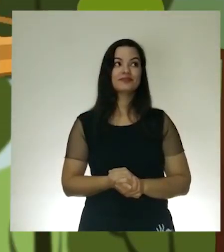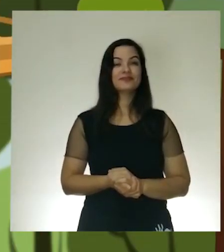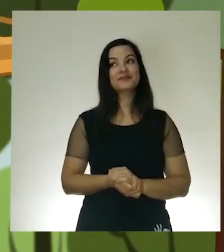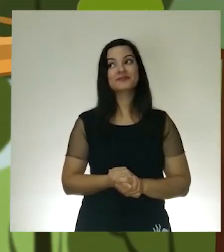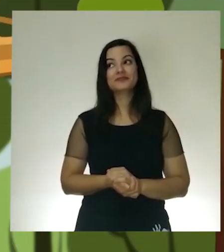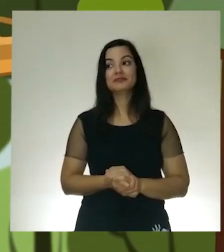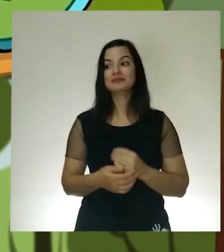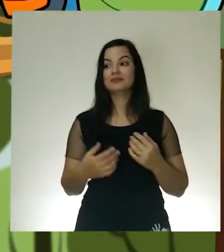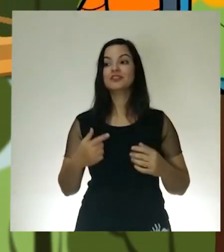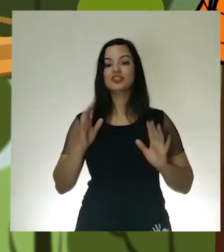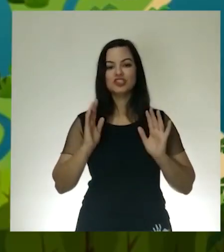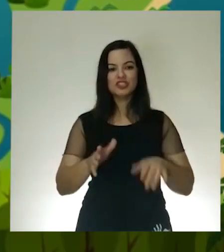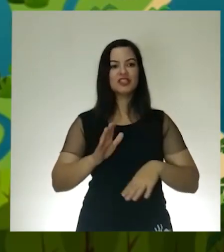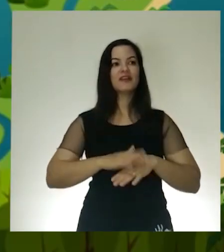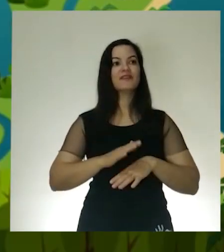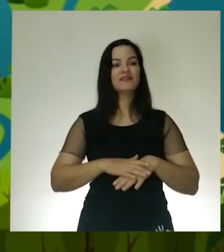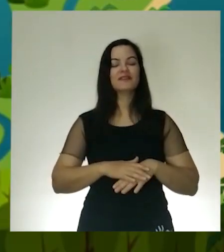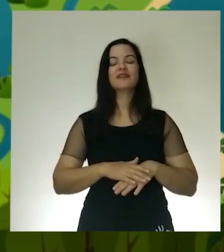Missão cumprida!